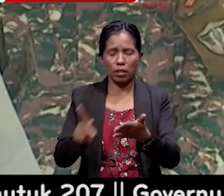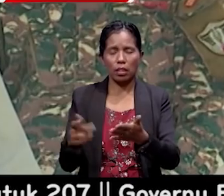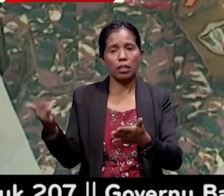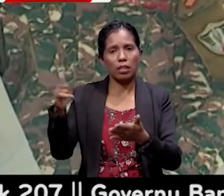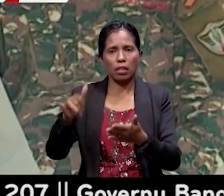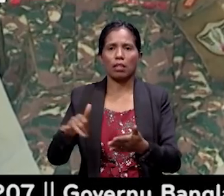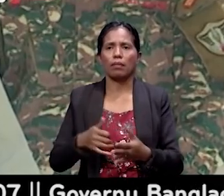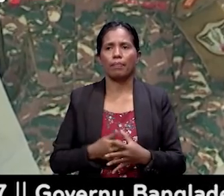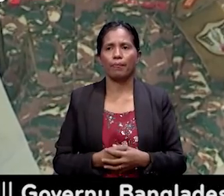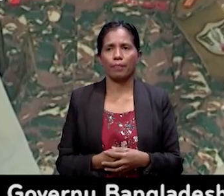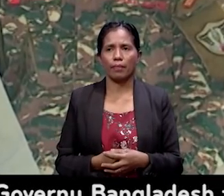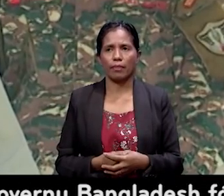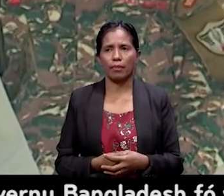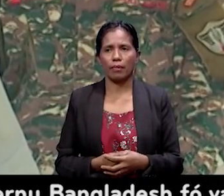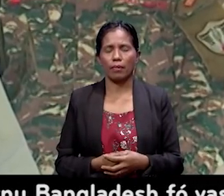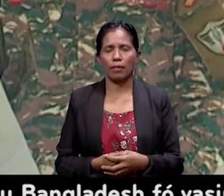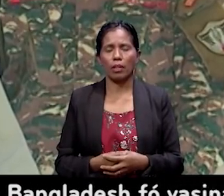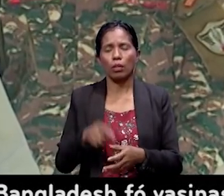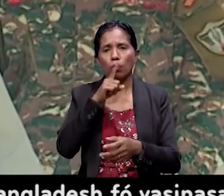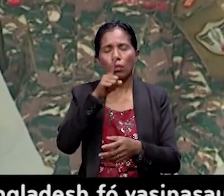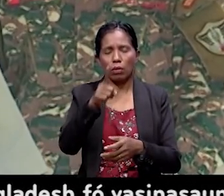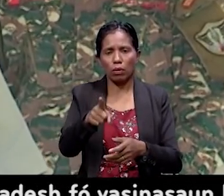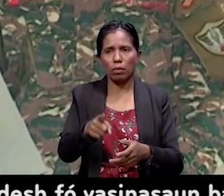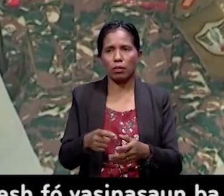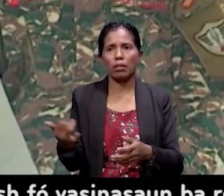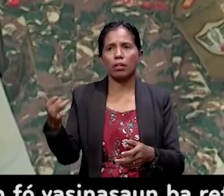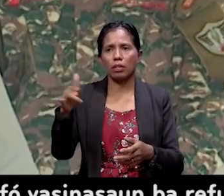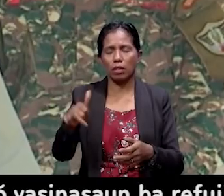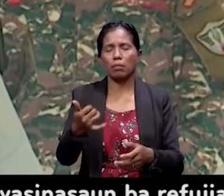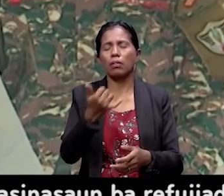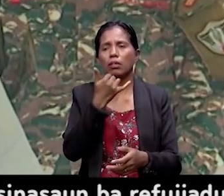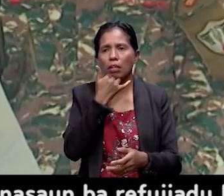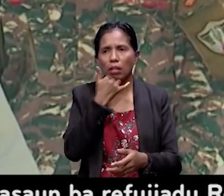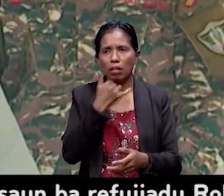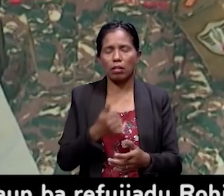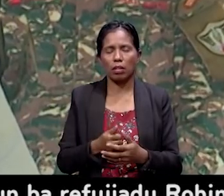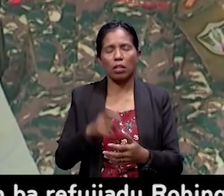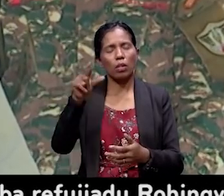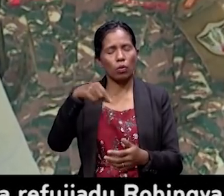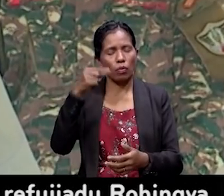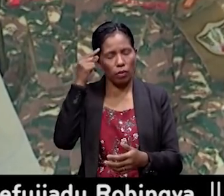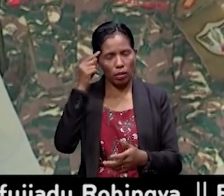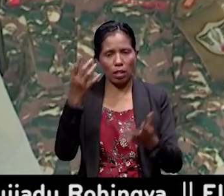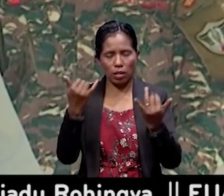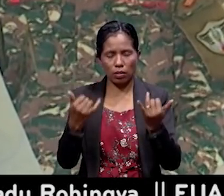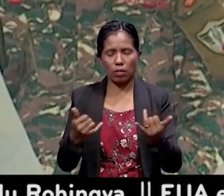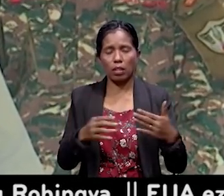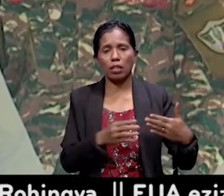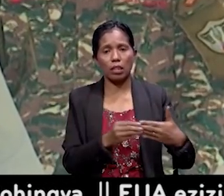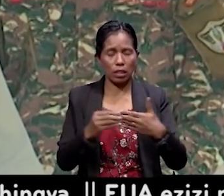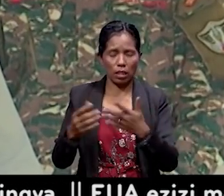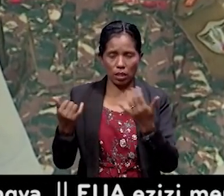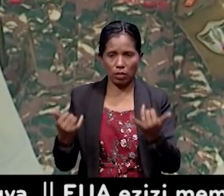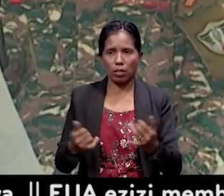kriminalisasi ra. Mas lolos ni, sira mo sala, ida governo ida nebe ke toma konta ka responsabiliza